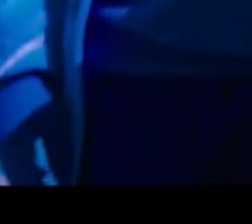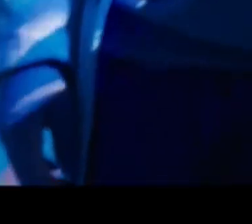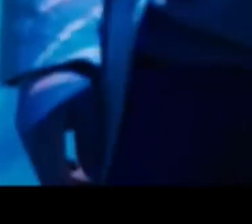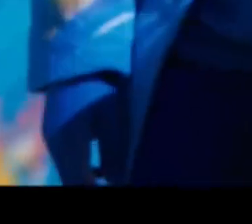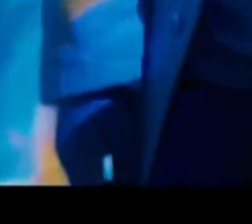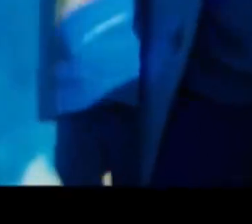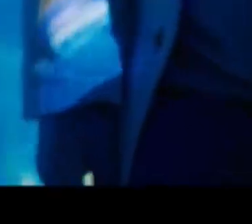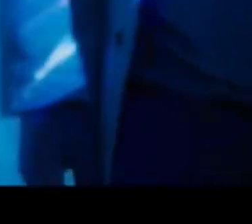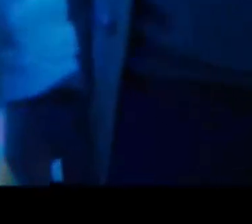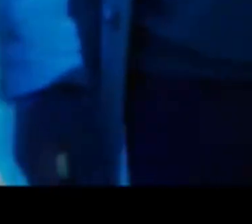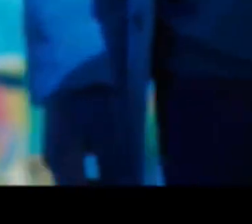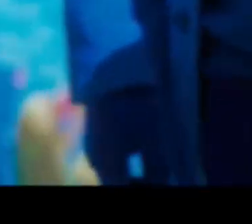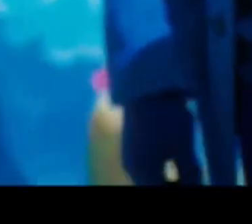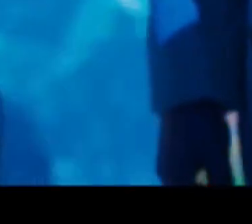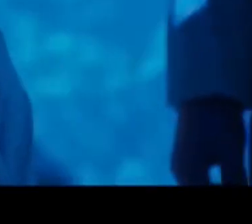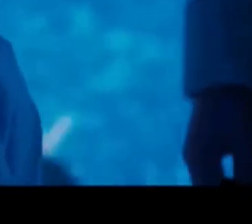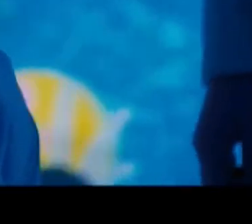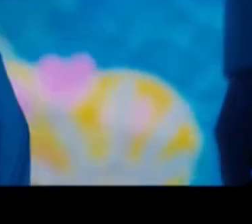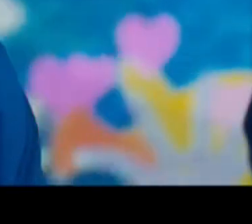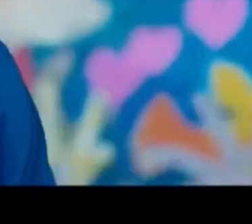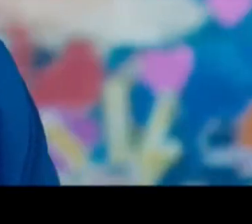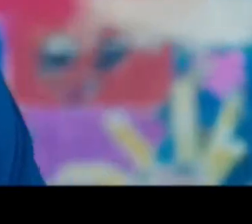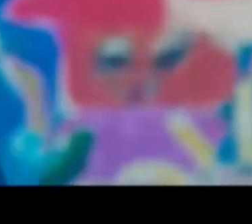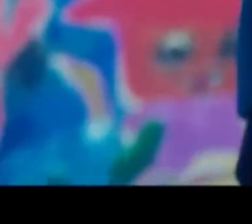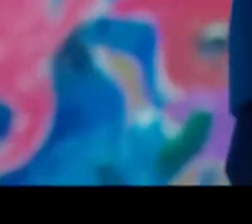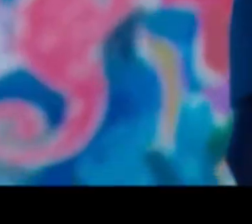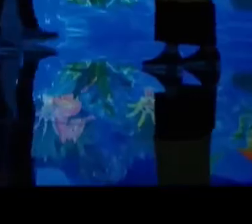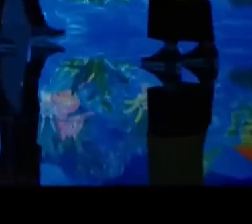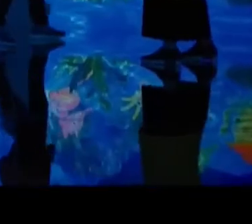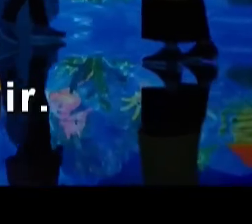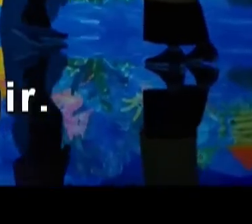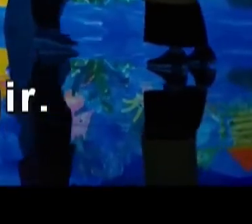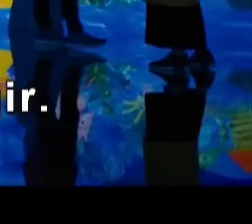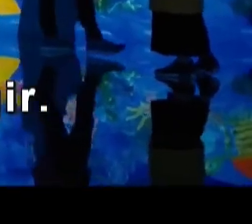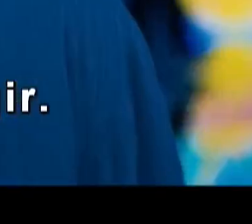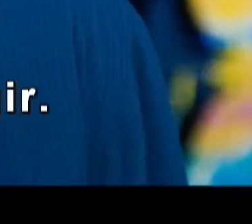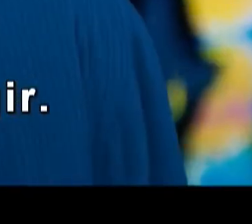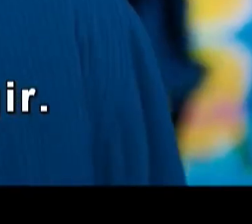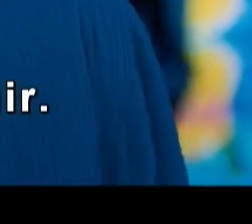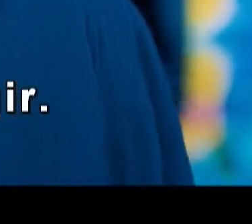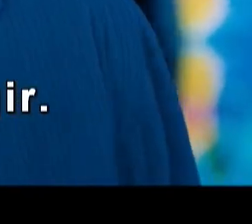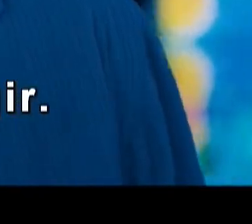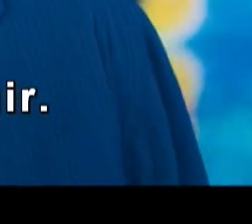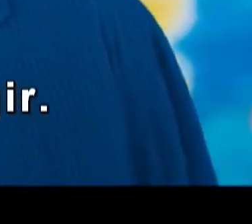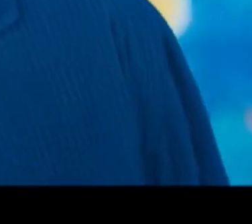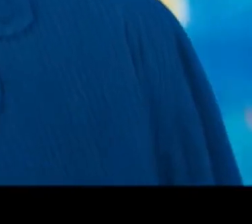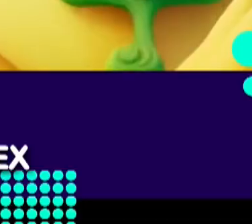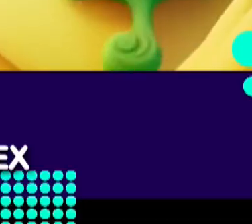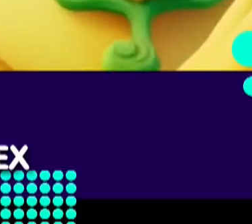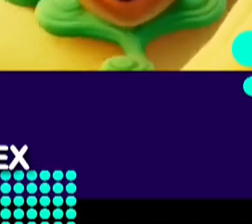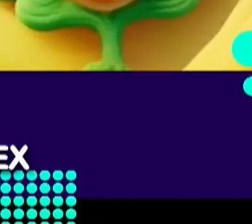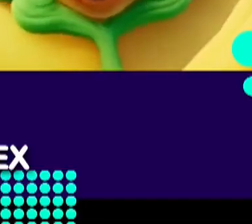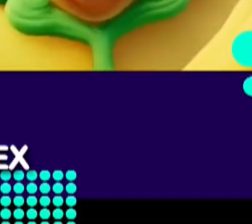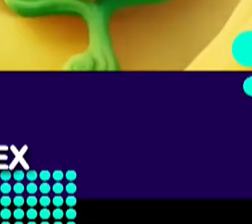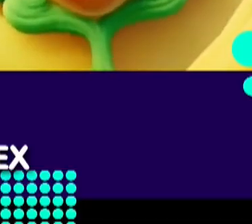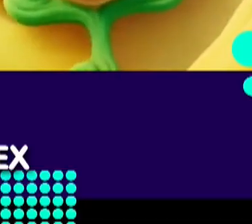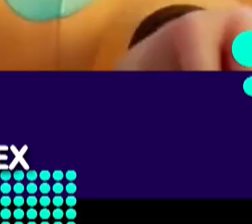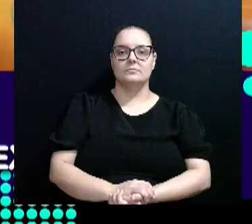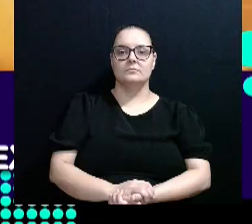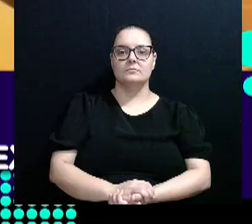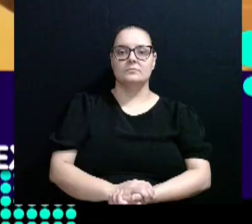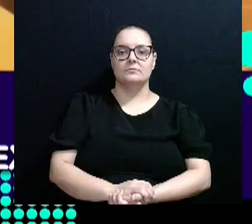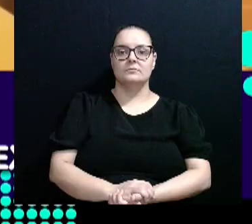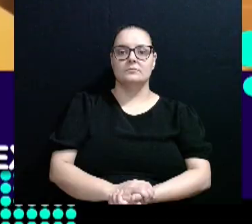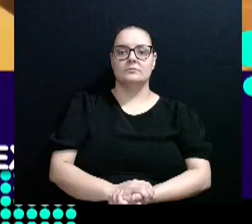This is amazing. It's cool, but it's fake. You know, sometimes it's okay to pretend. Tom e Jerry,